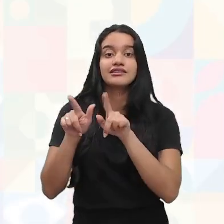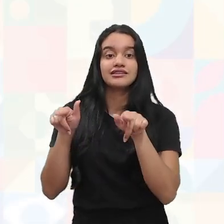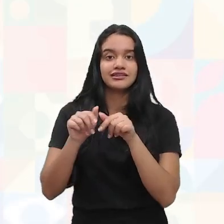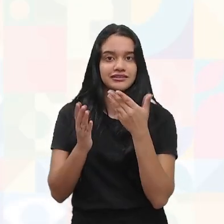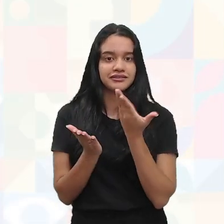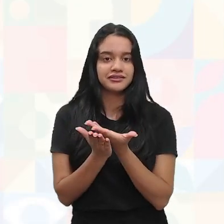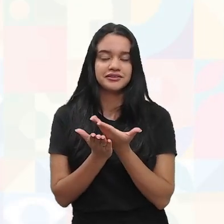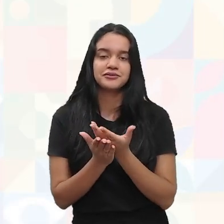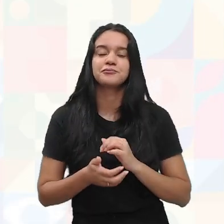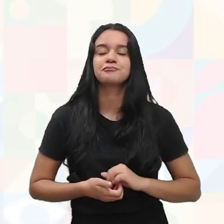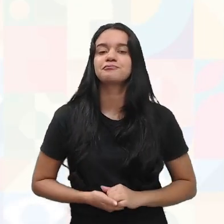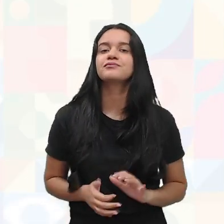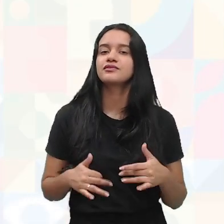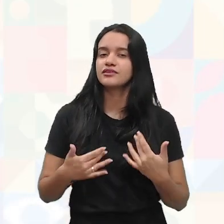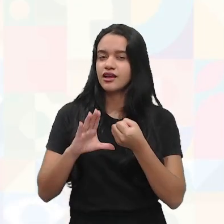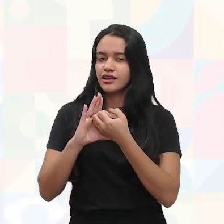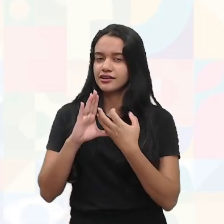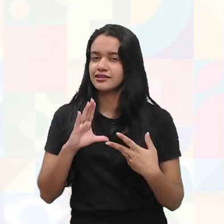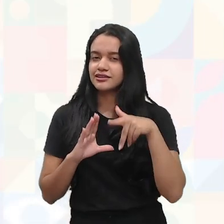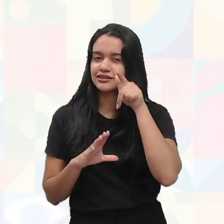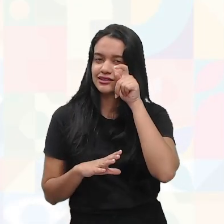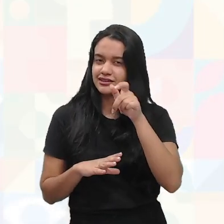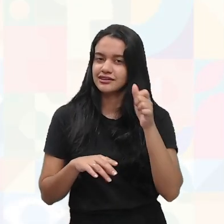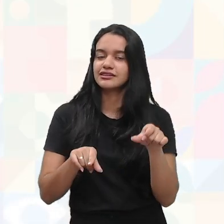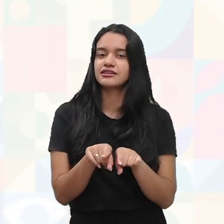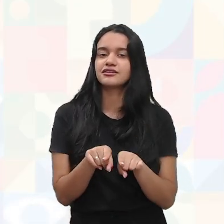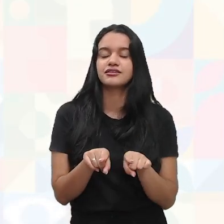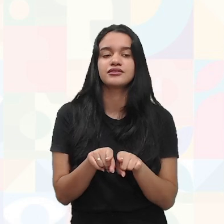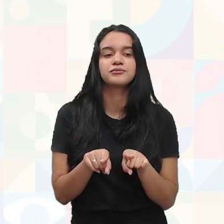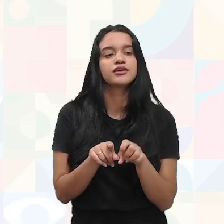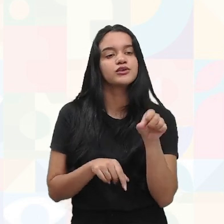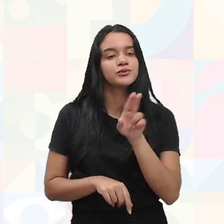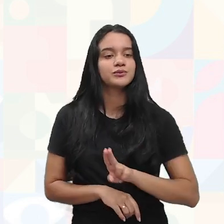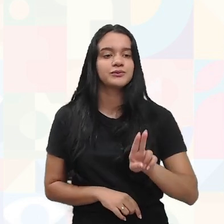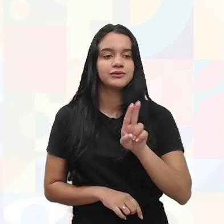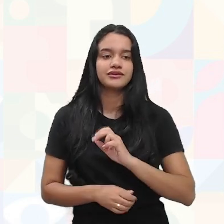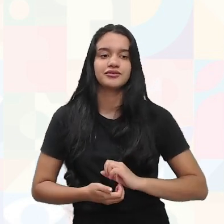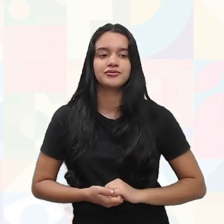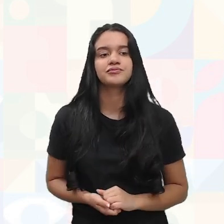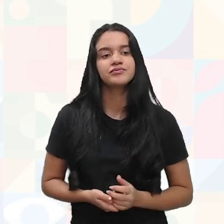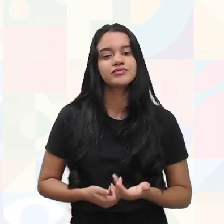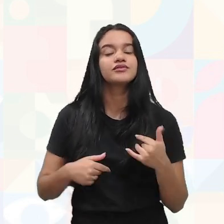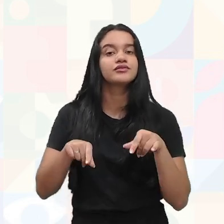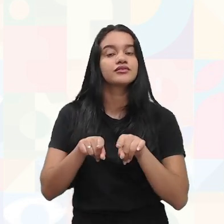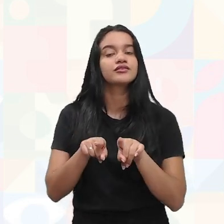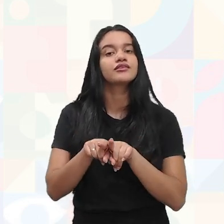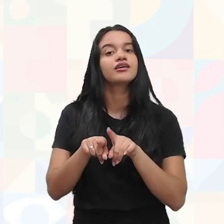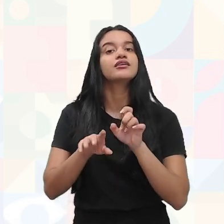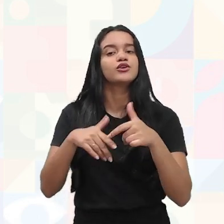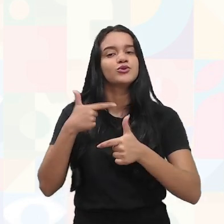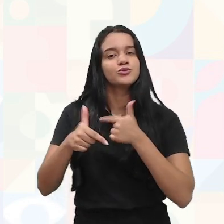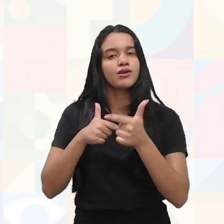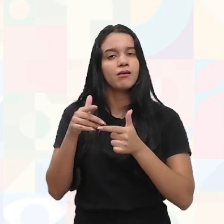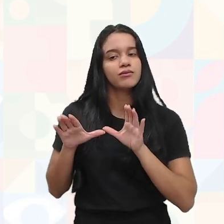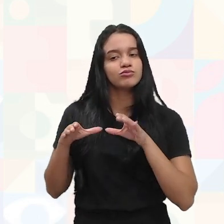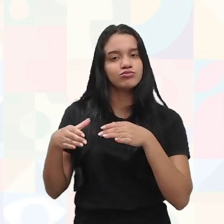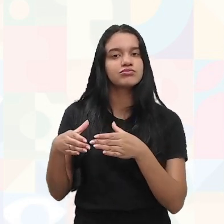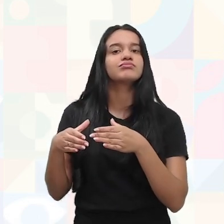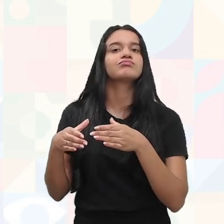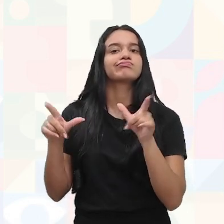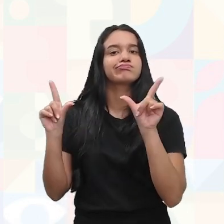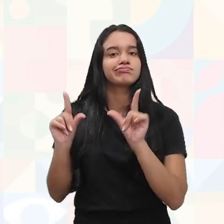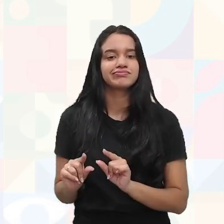aula. Então, essa é uma característica bem interessante também da utilização do Canva, que otimiza bastante o trabalho em equipe.